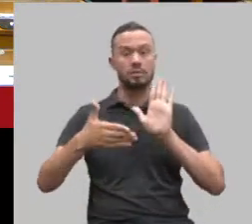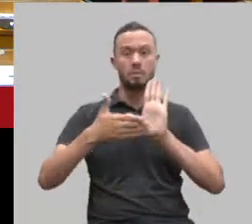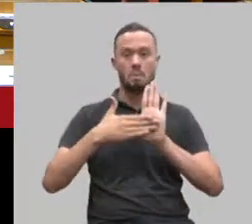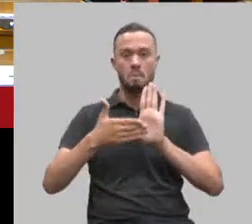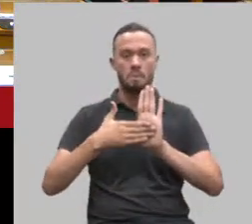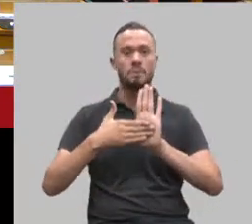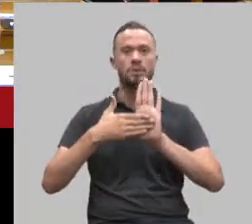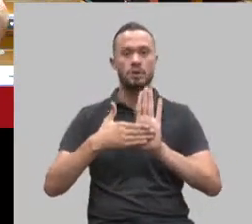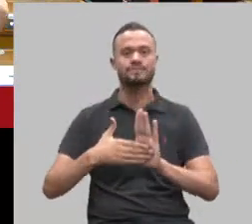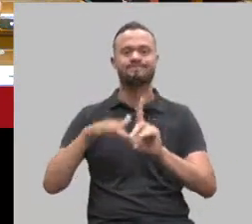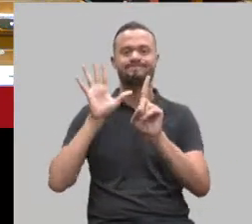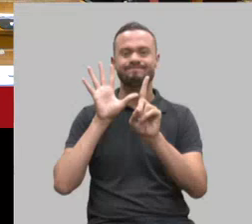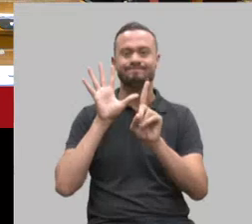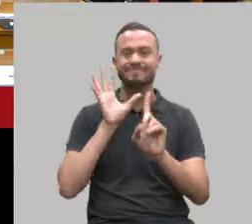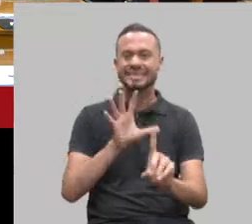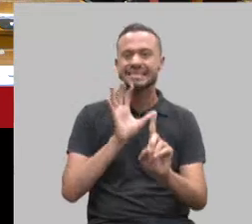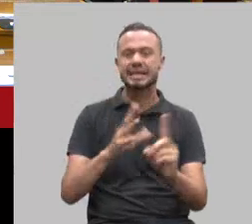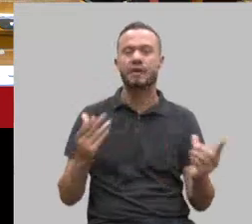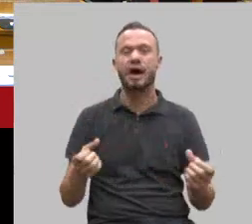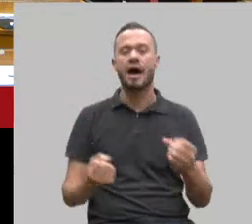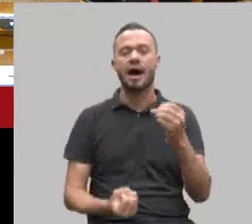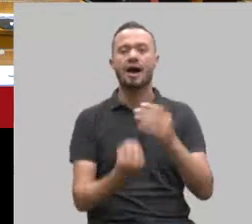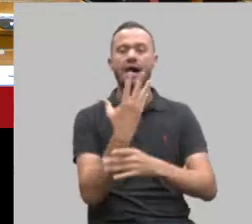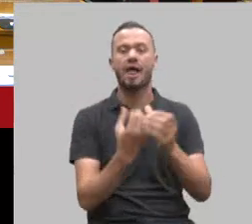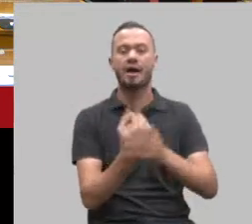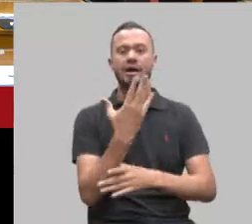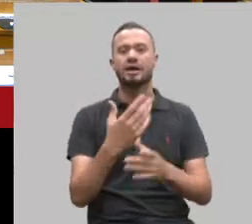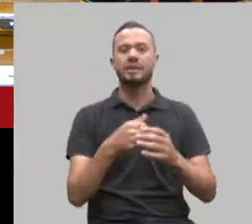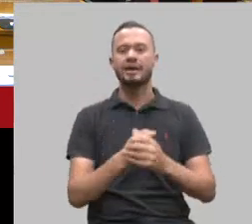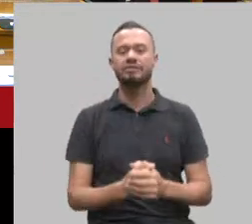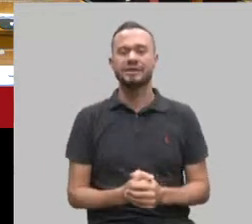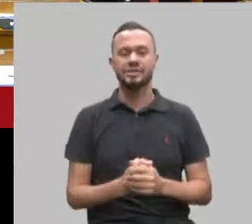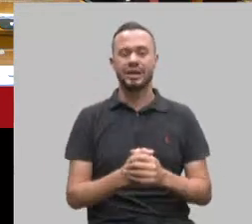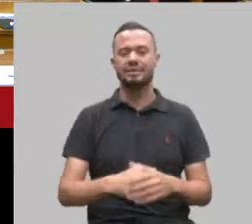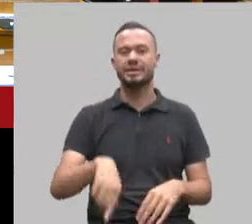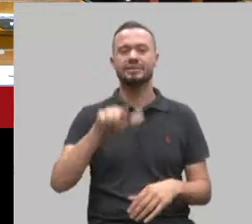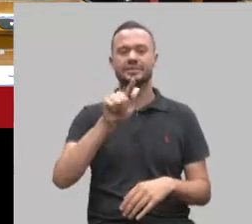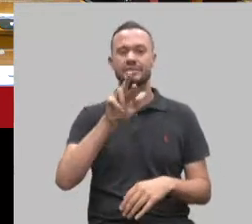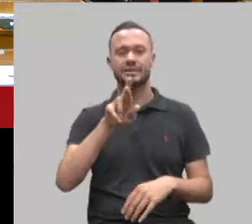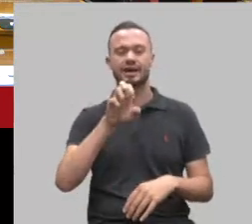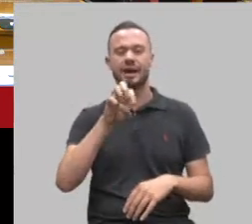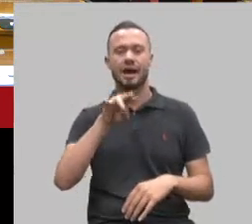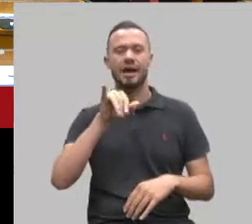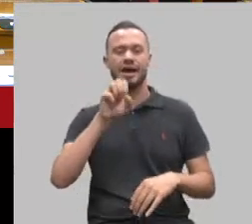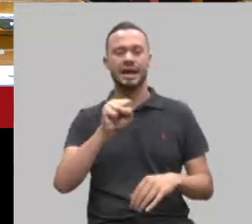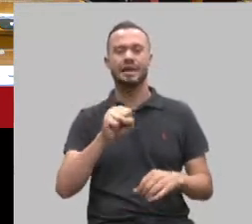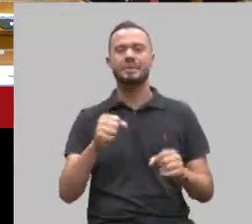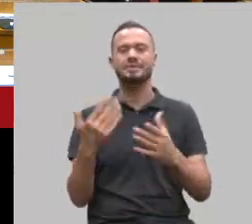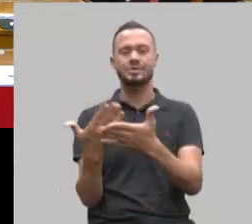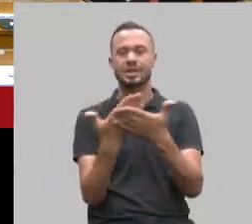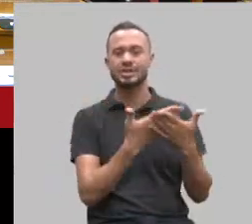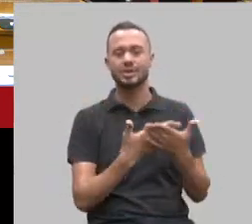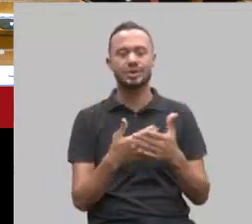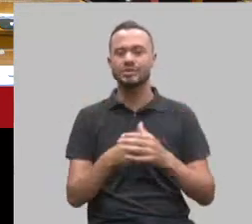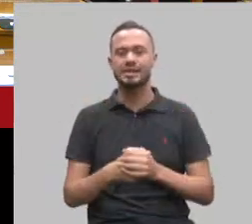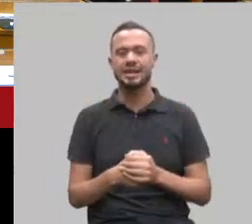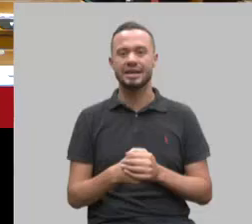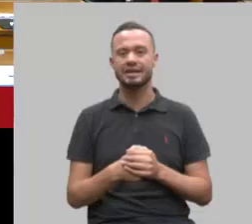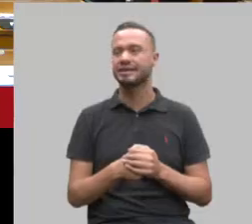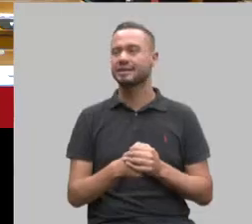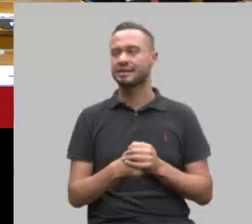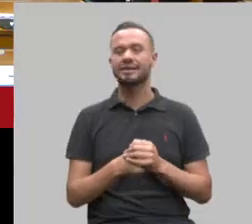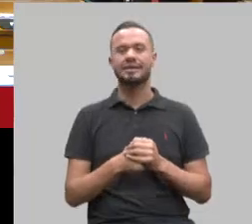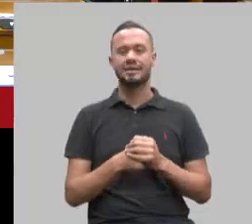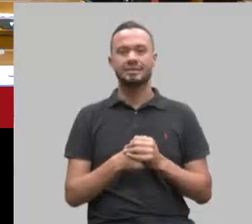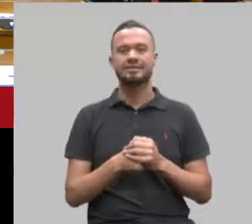incentivam a criação dos criação e manutenção dos grêmios estudantis e que também melhoram a qualidade